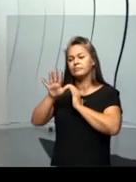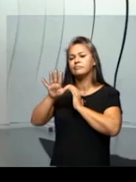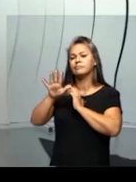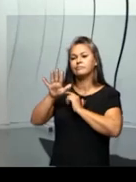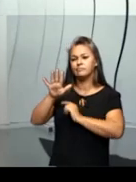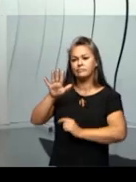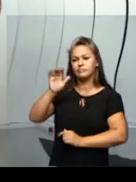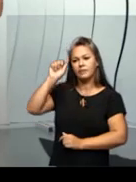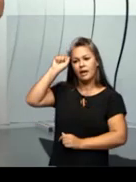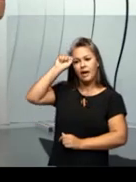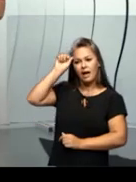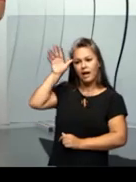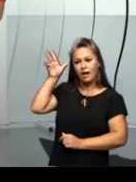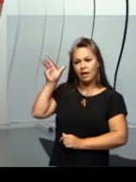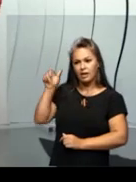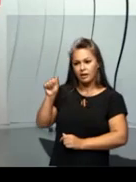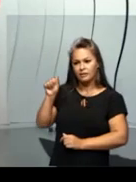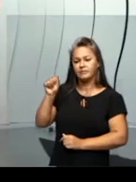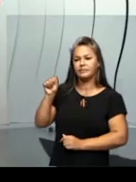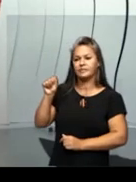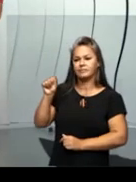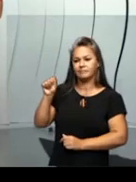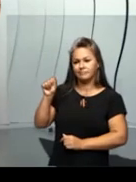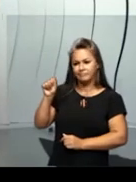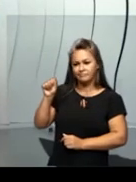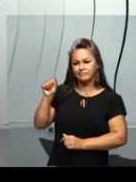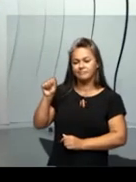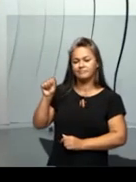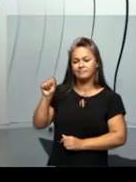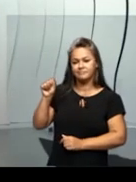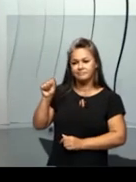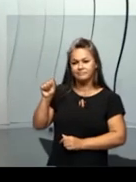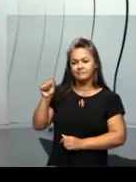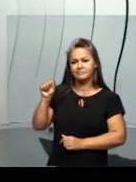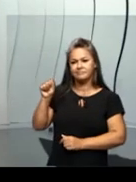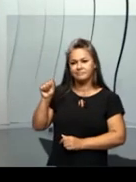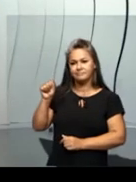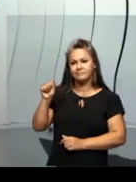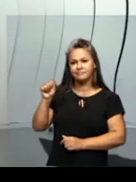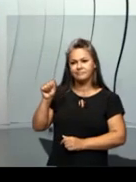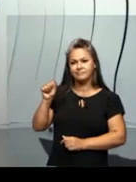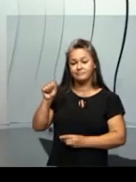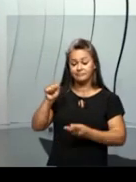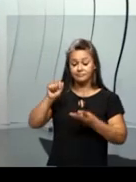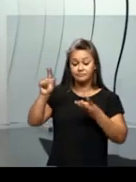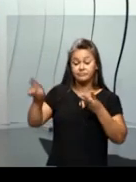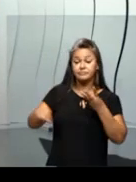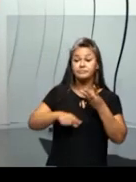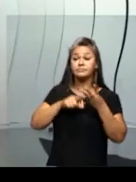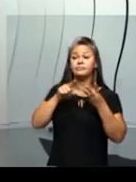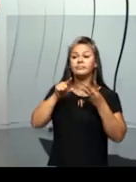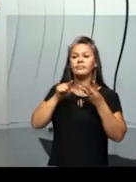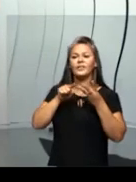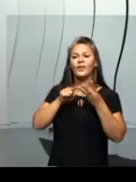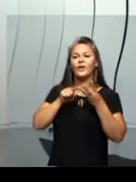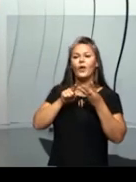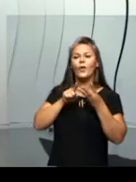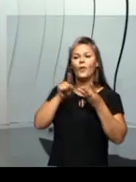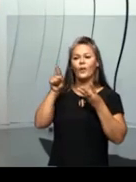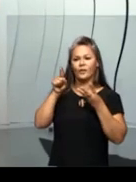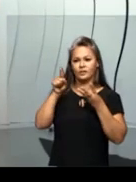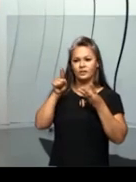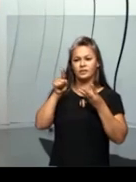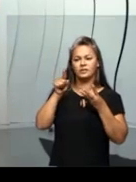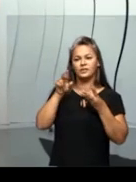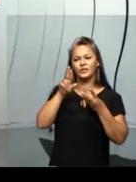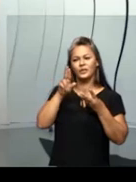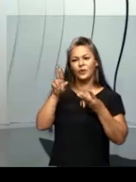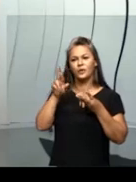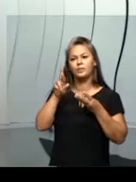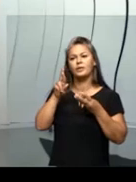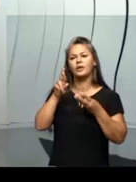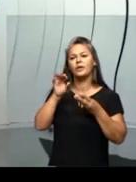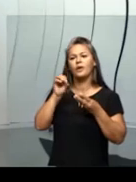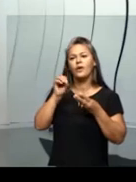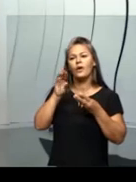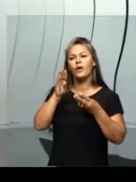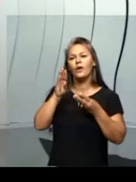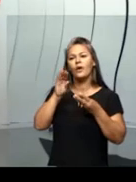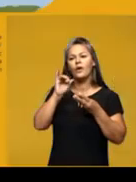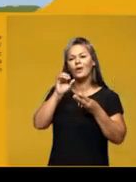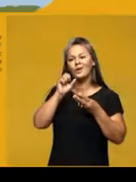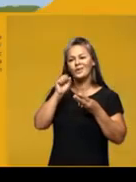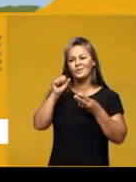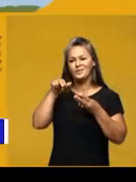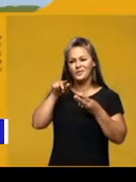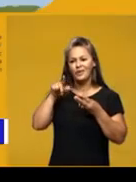surgir ao longo dessas construções desses tipos de projeções, tá? A outra, que é de Robinson, né, que é a chamada